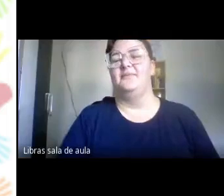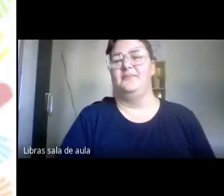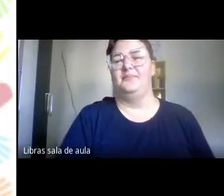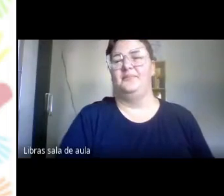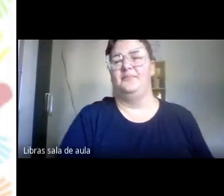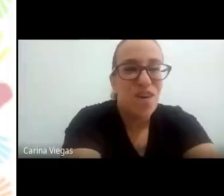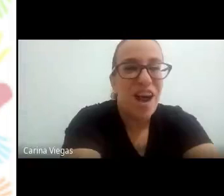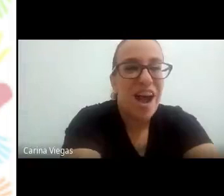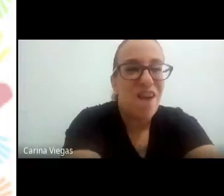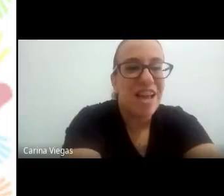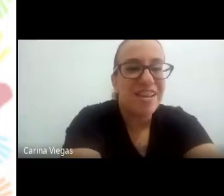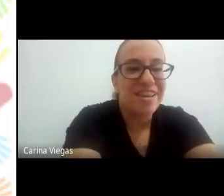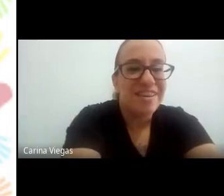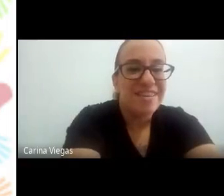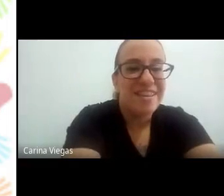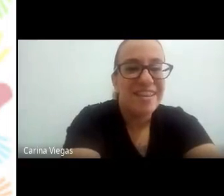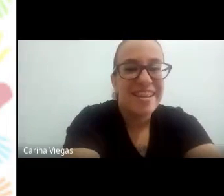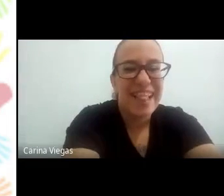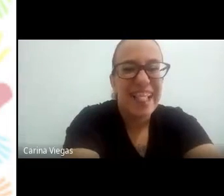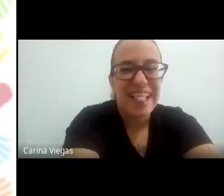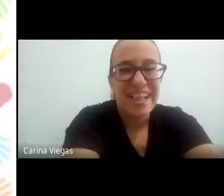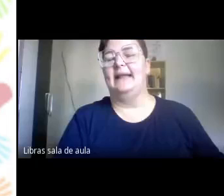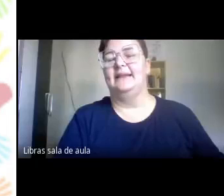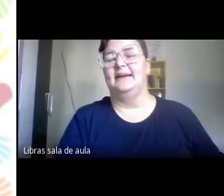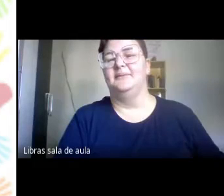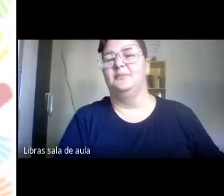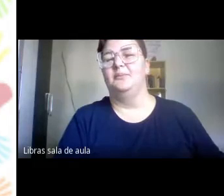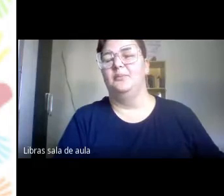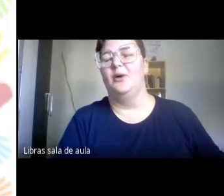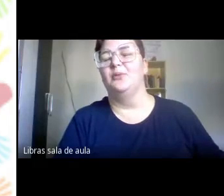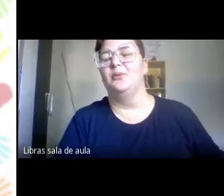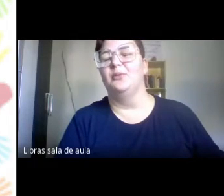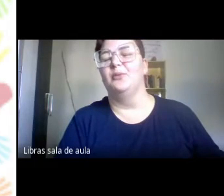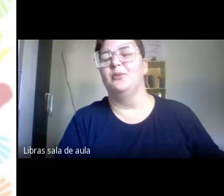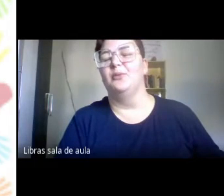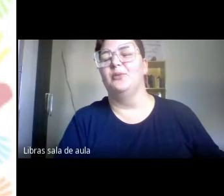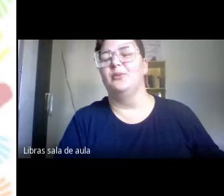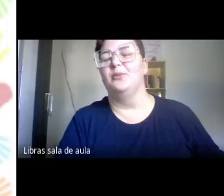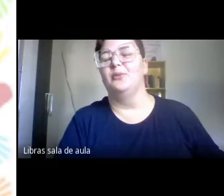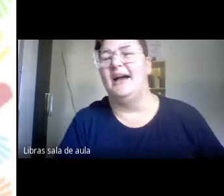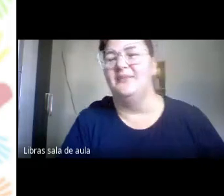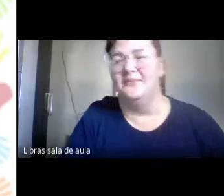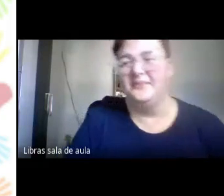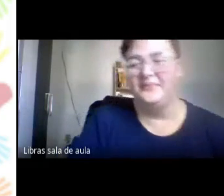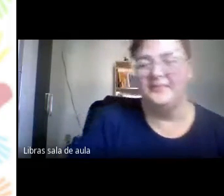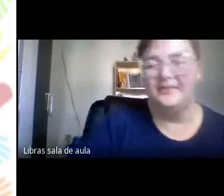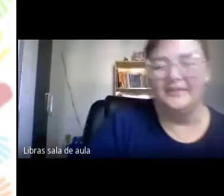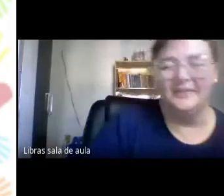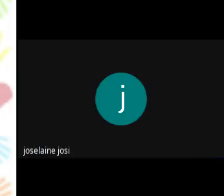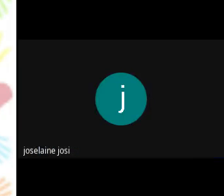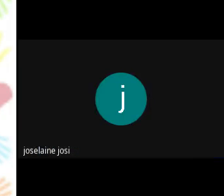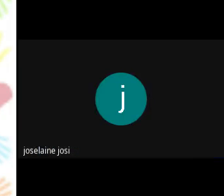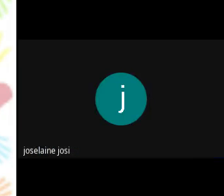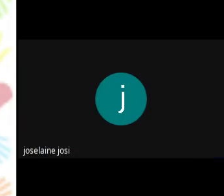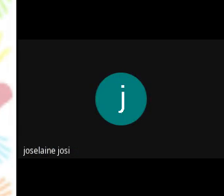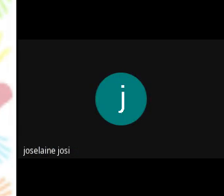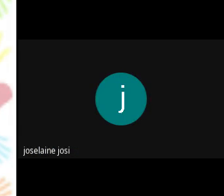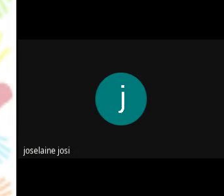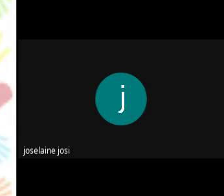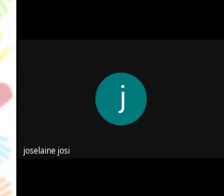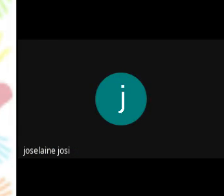Até. Boa aula aí. Obrigada. Bom trabalho para ti lá.